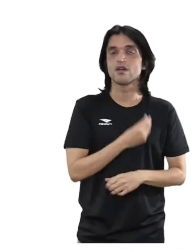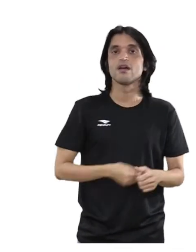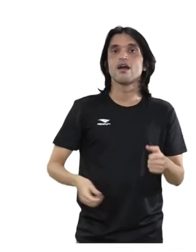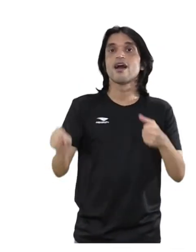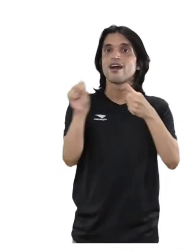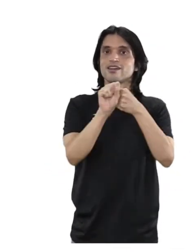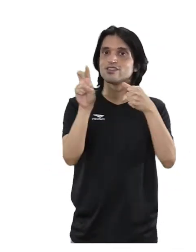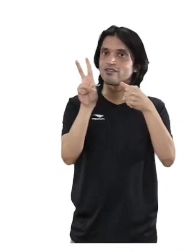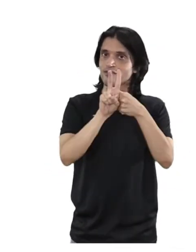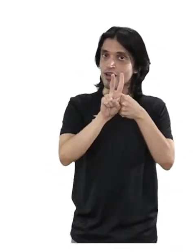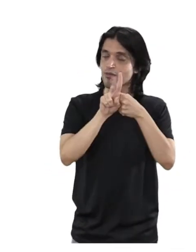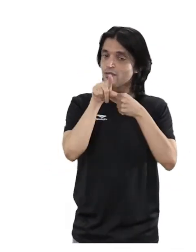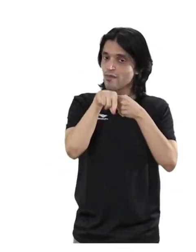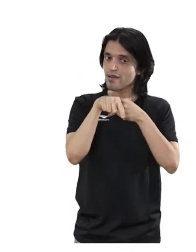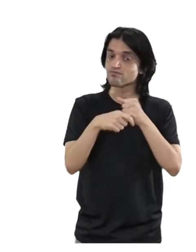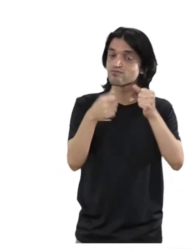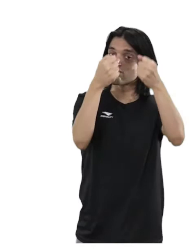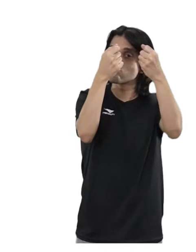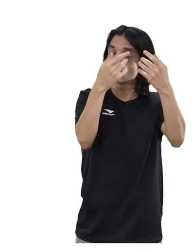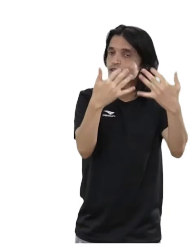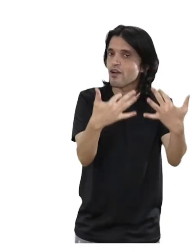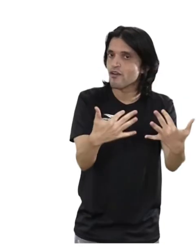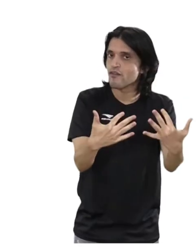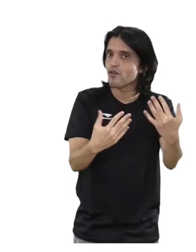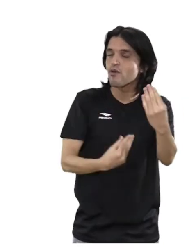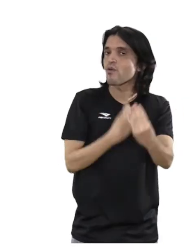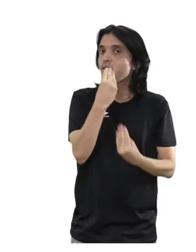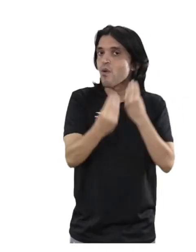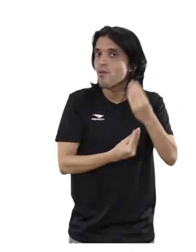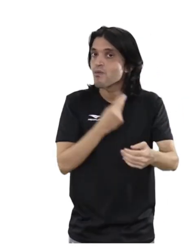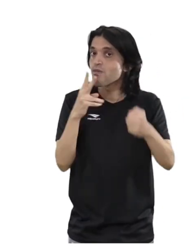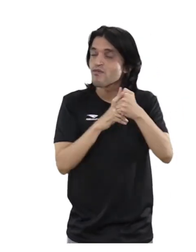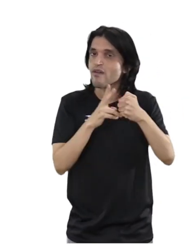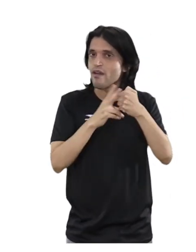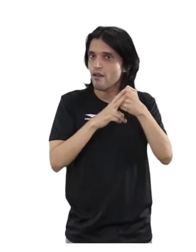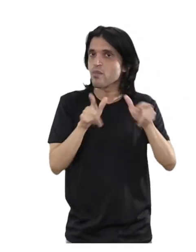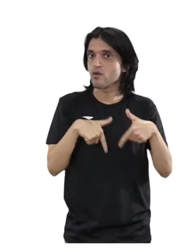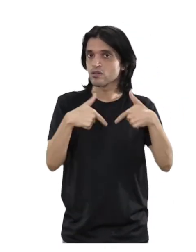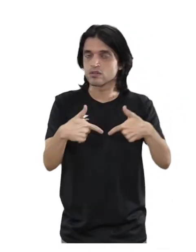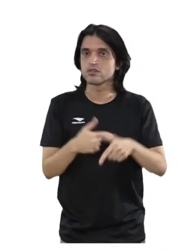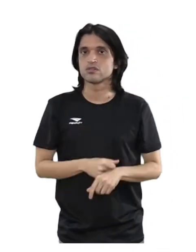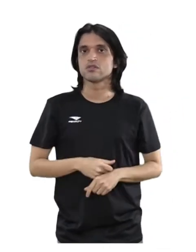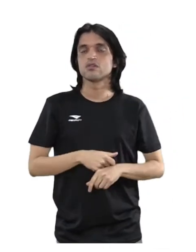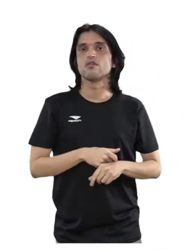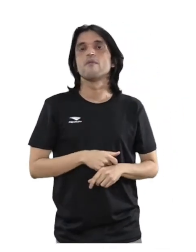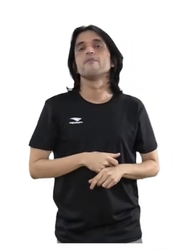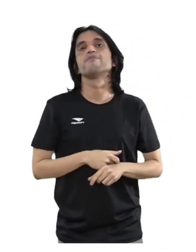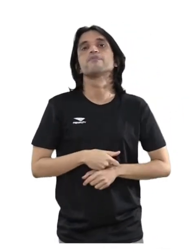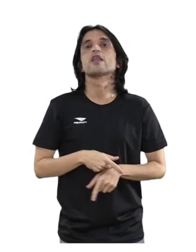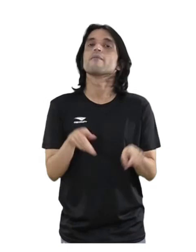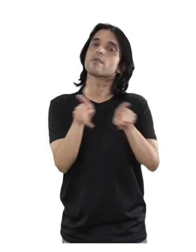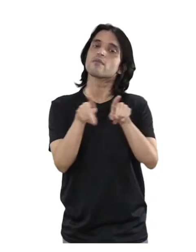Preposição, elemento de ligação entre palavras. Conjunção são elementos de ligação entre orações ou entre